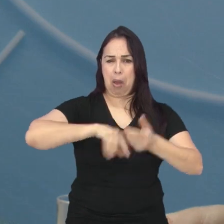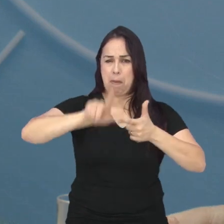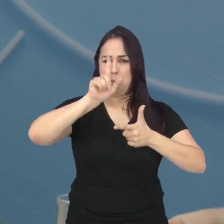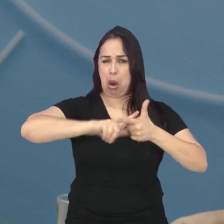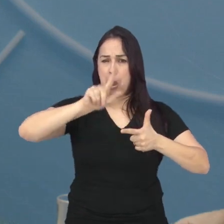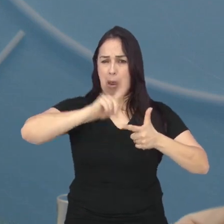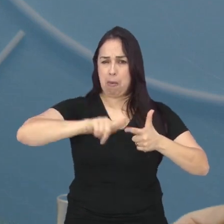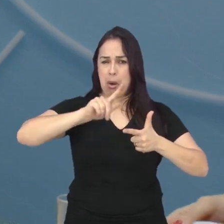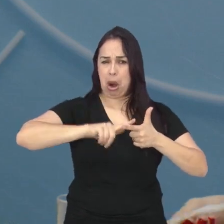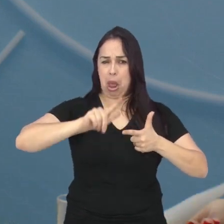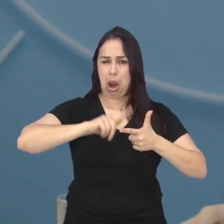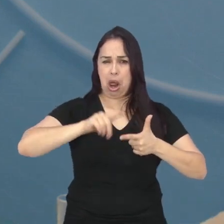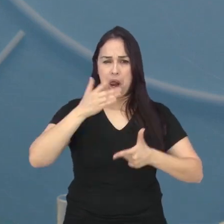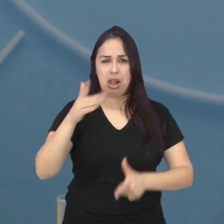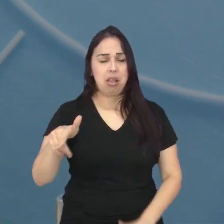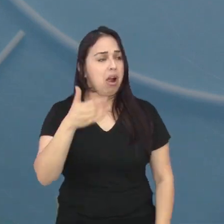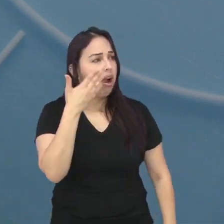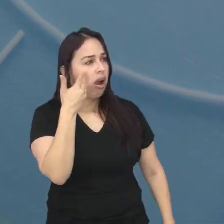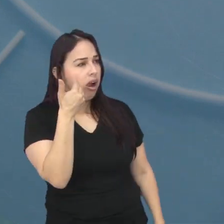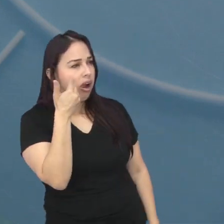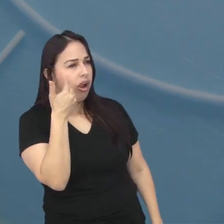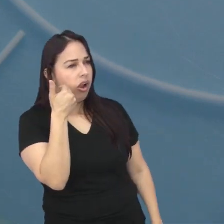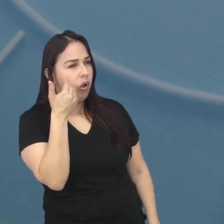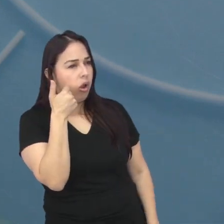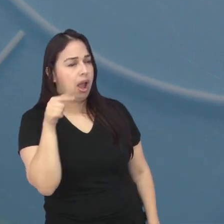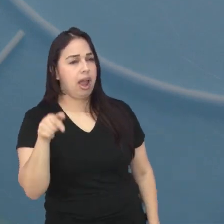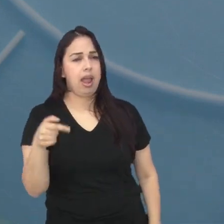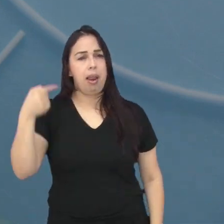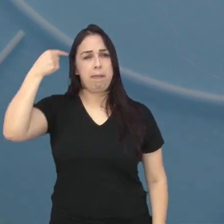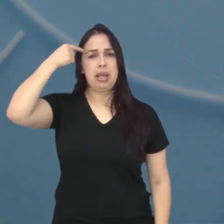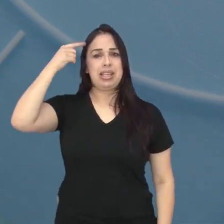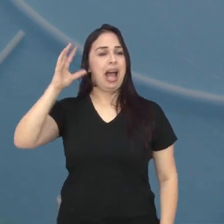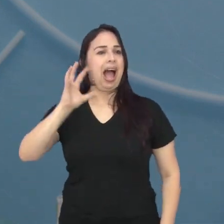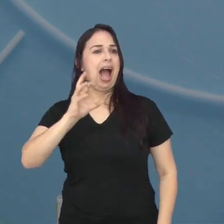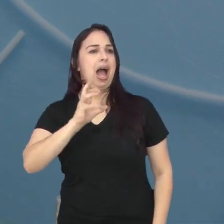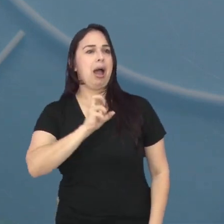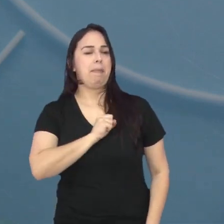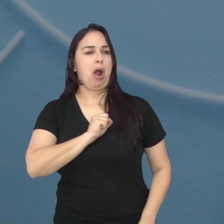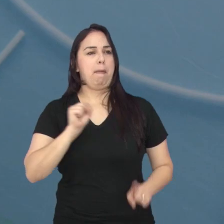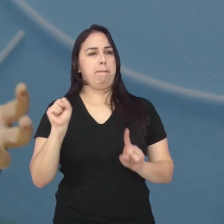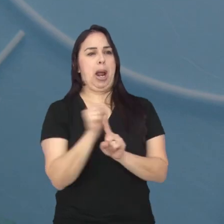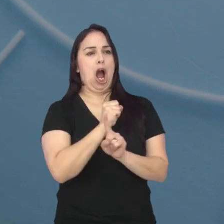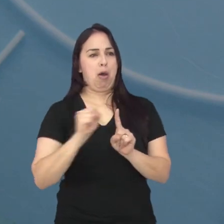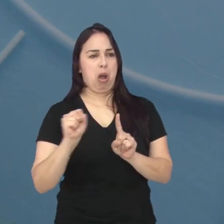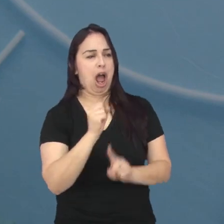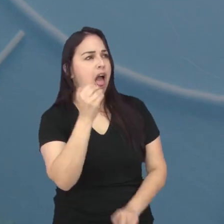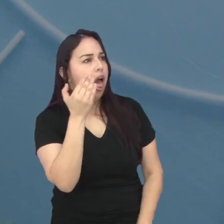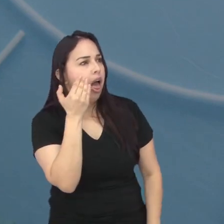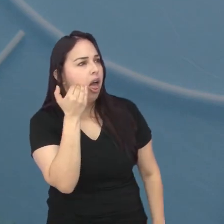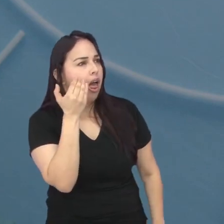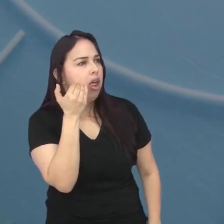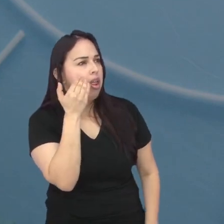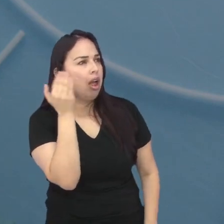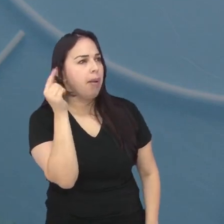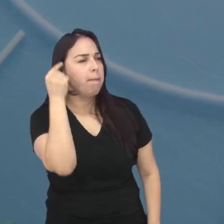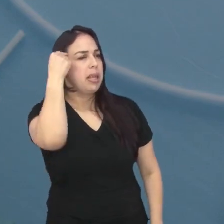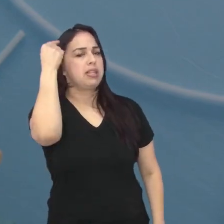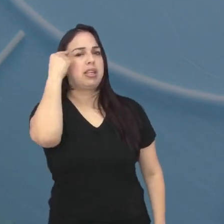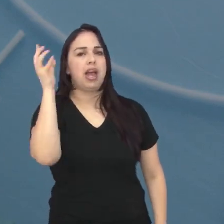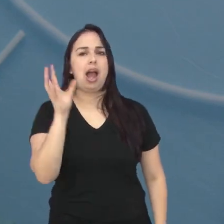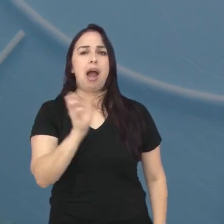mesmo na dor, aquilo é o que ela entende como amor. Sim. Então, ela vive numa relação em que é muita troca de agressão entre os